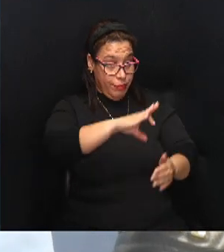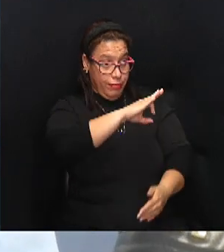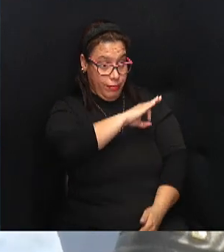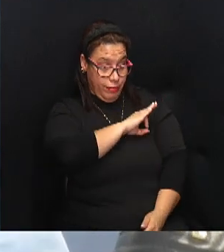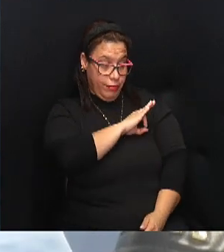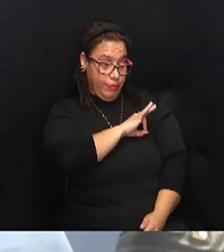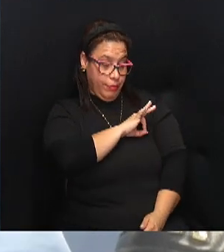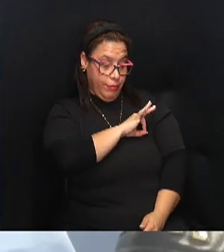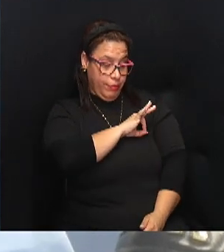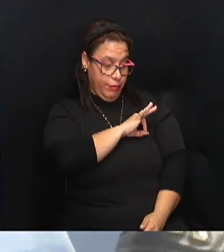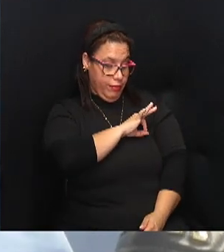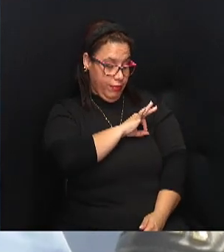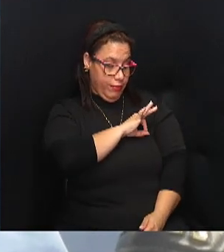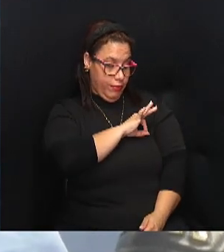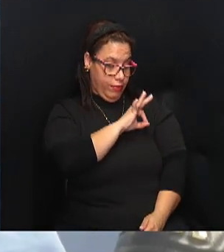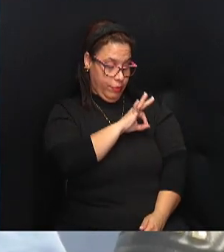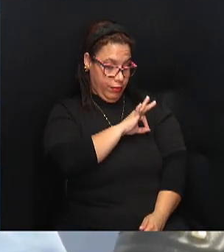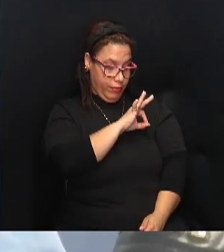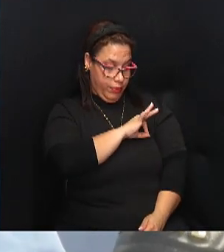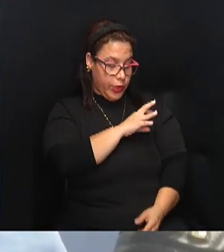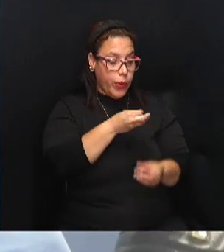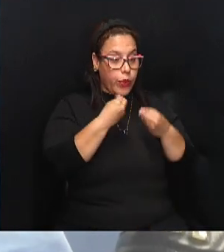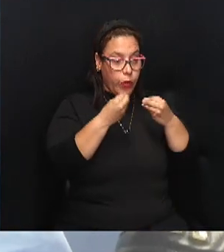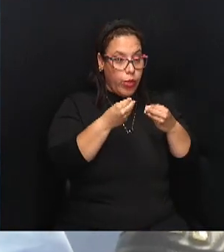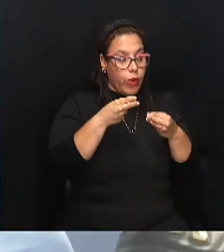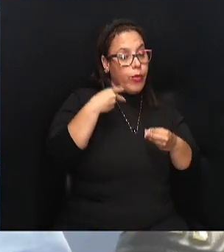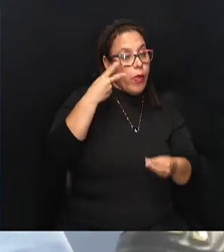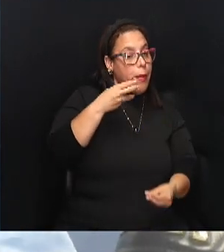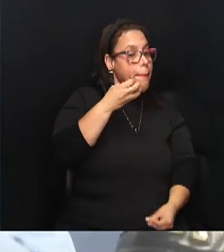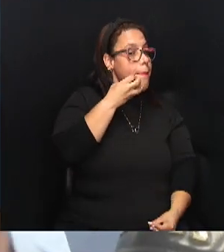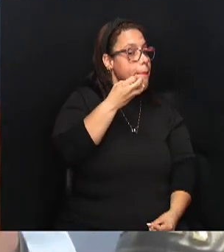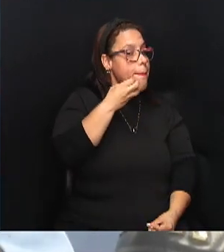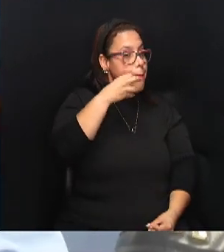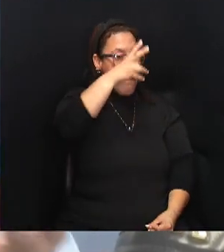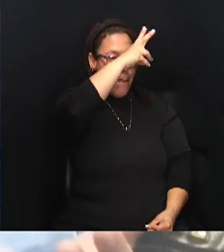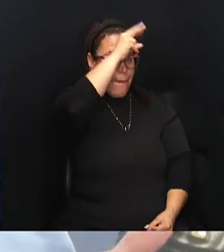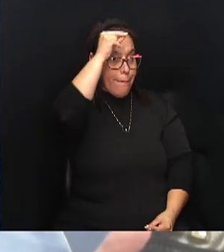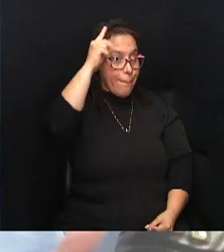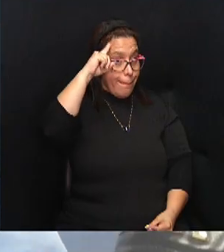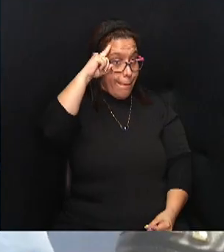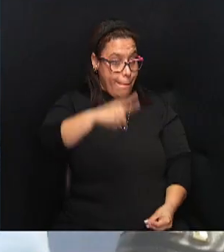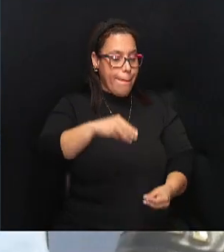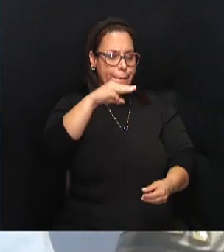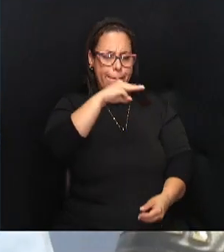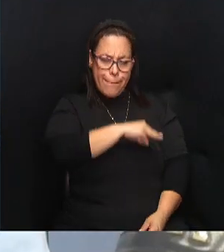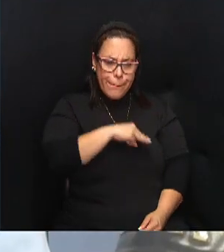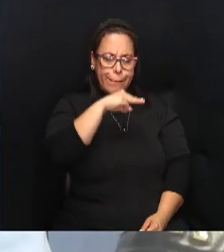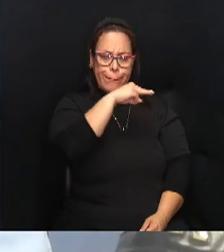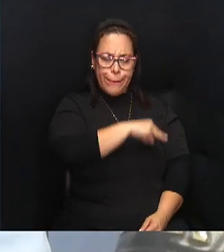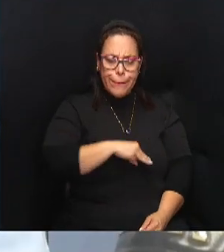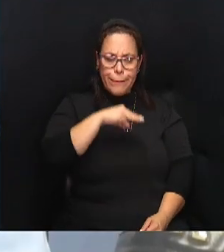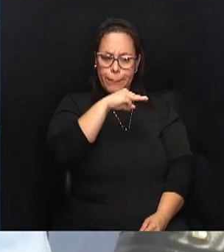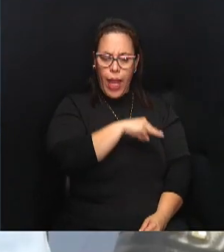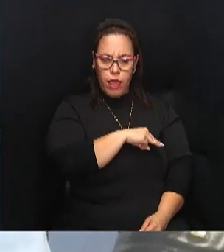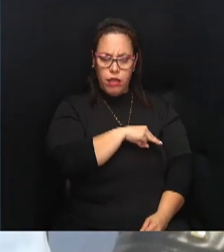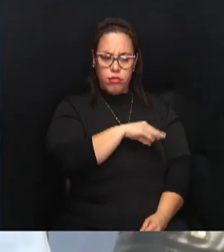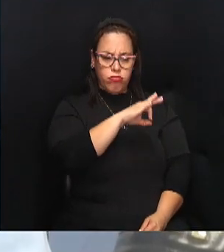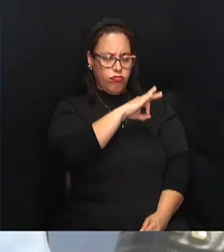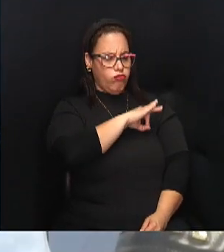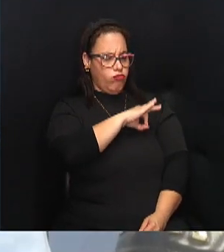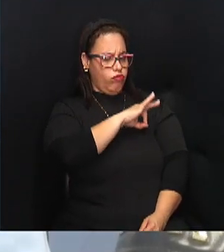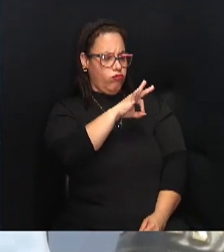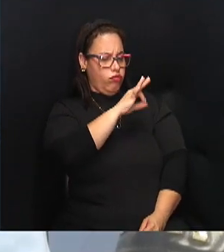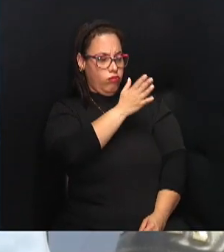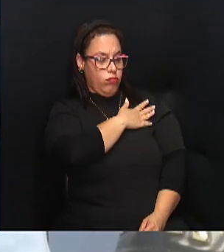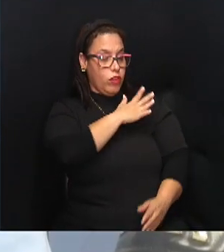atividade delegada, como diz o vereador Igor, a prefeitura vai delegar missões para a Polícia Militar. Uma delas poderia